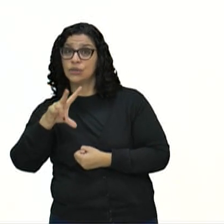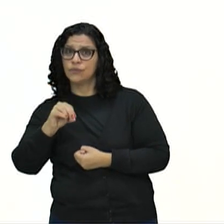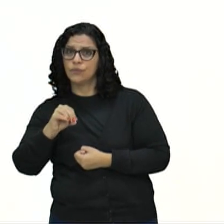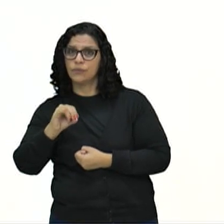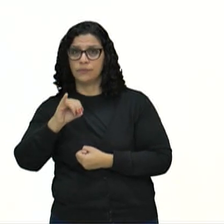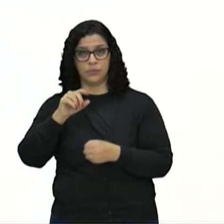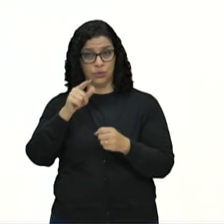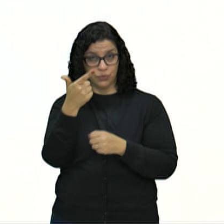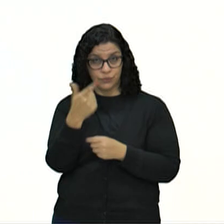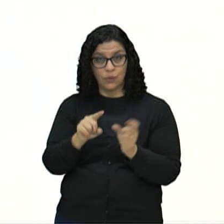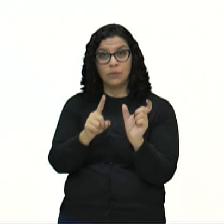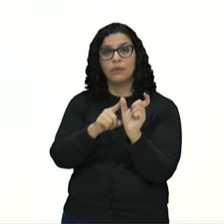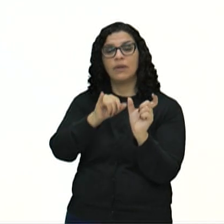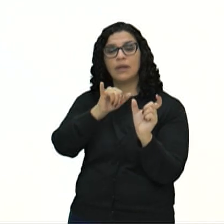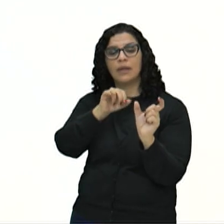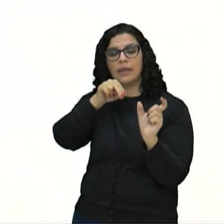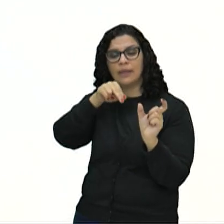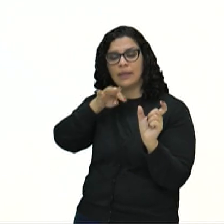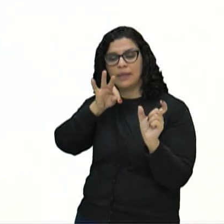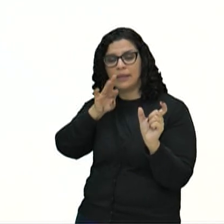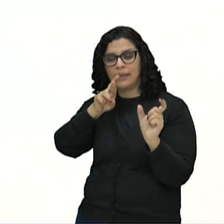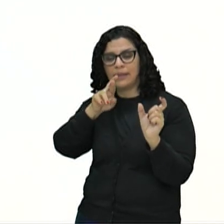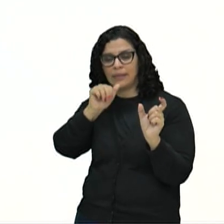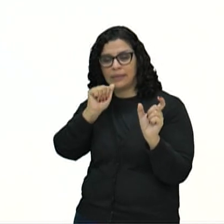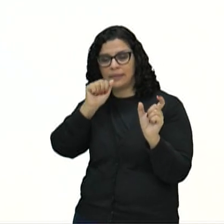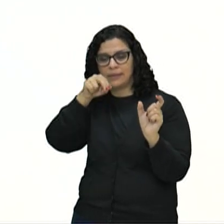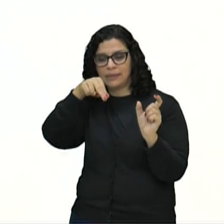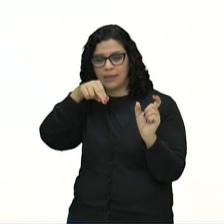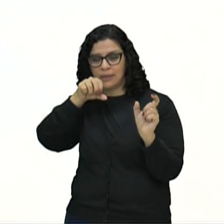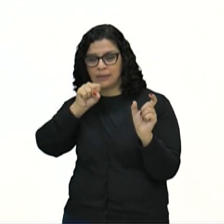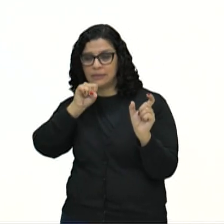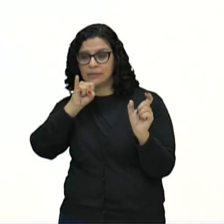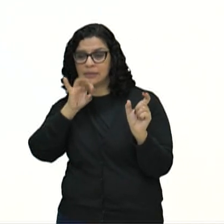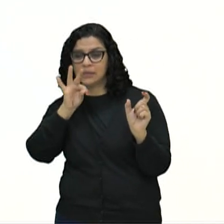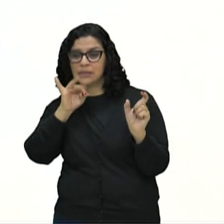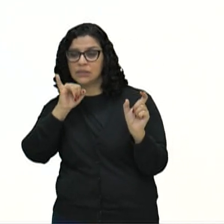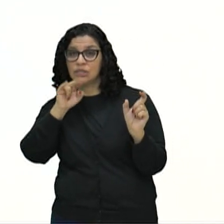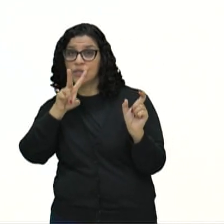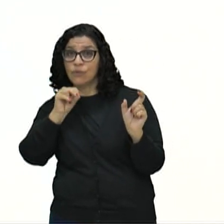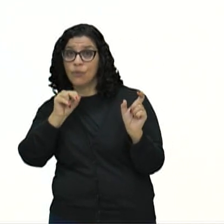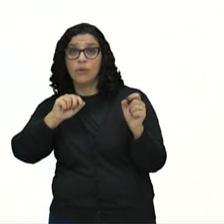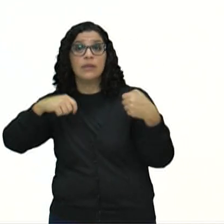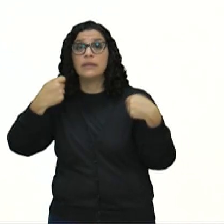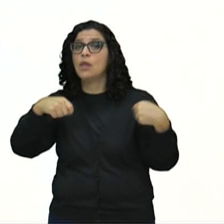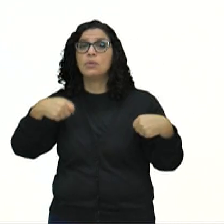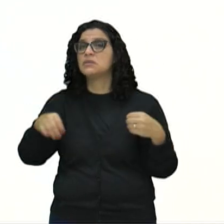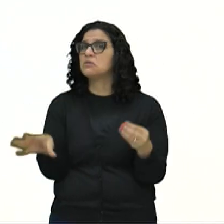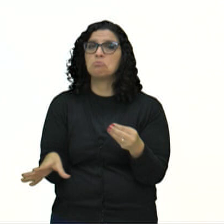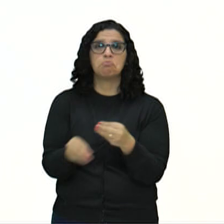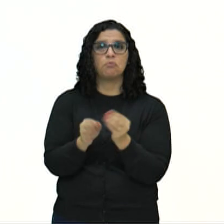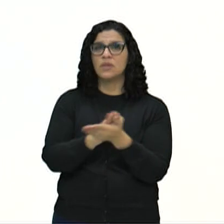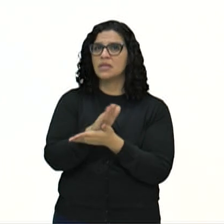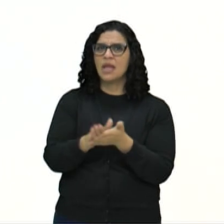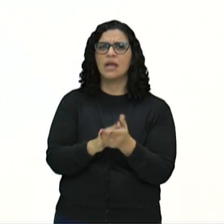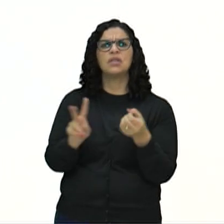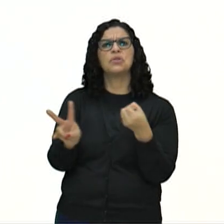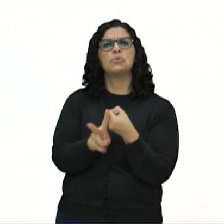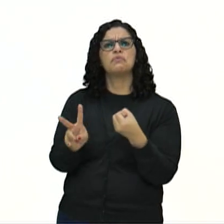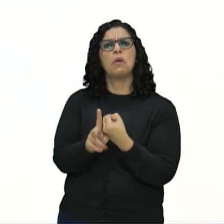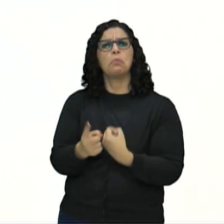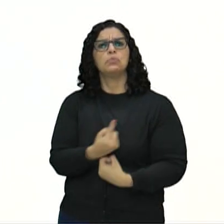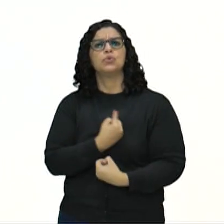que não pede complemento. Ele já dá o entendimento por si.